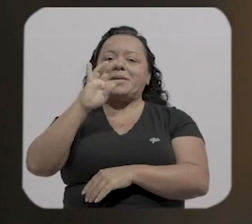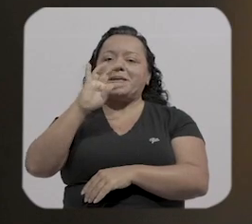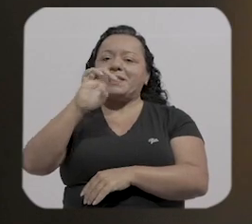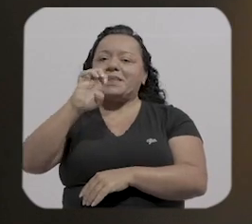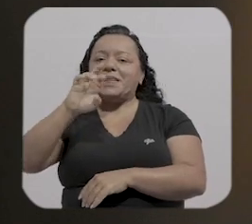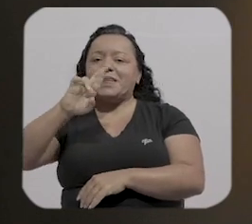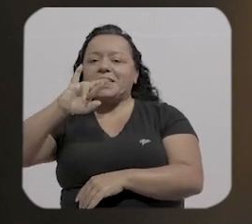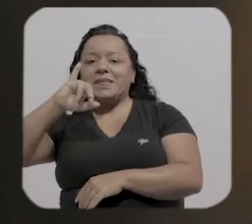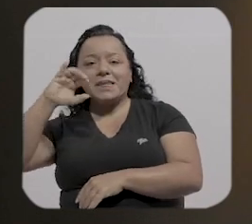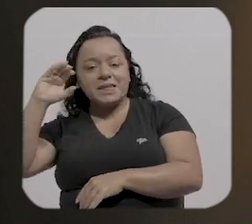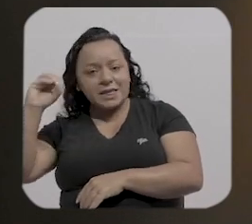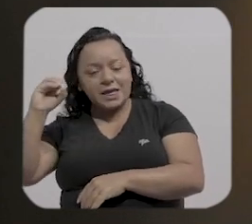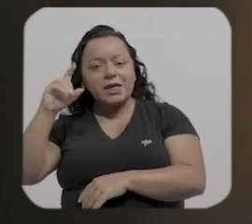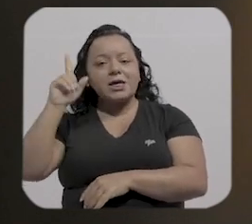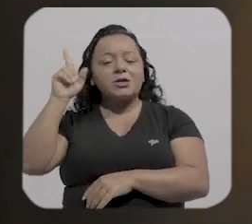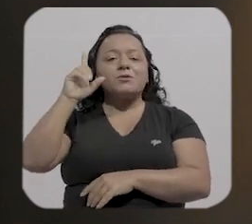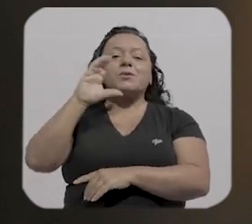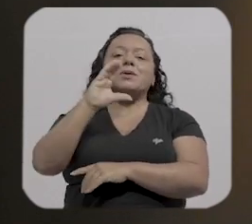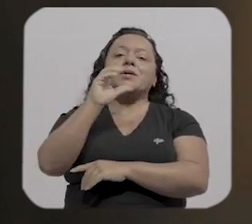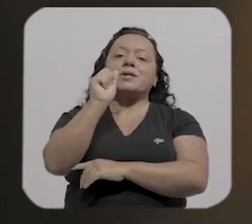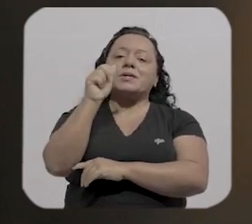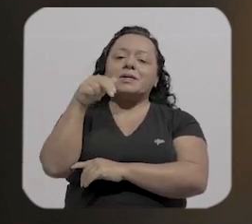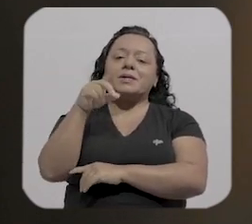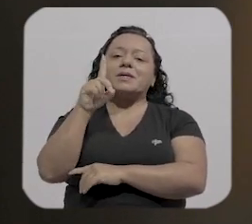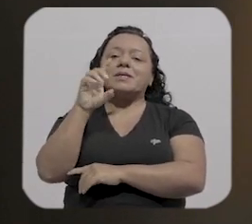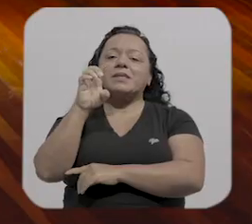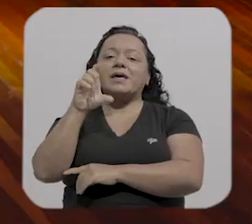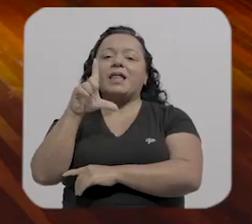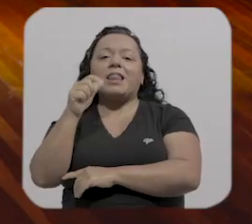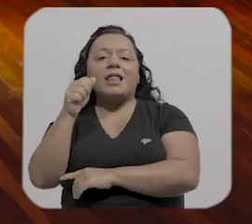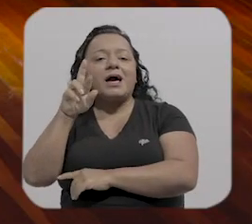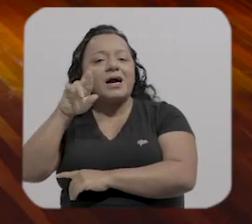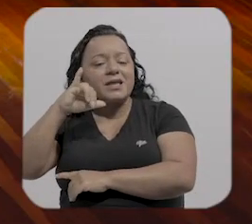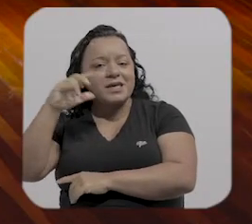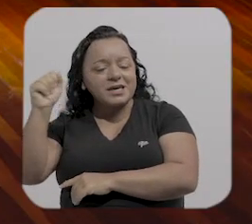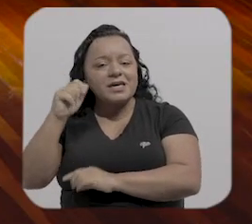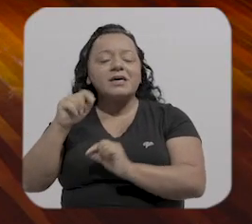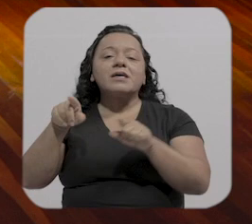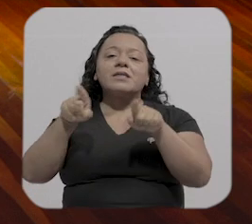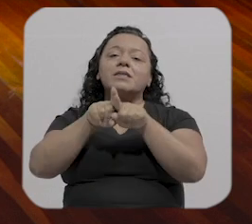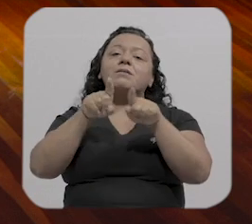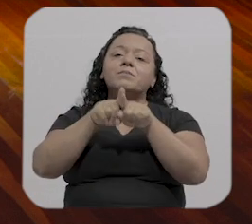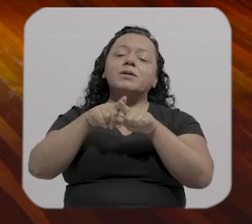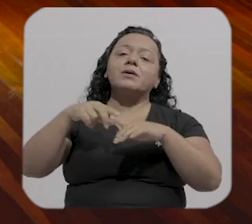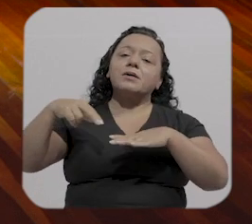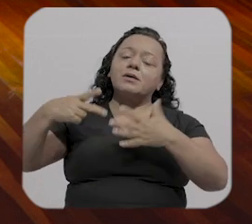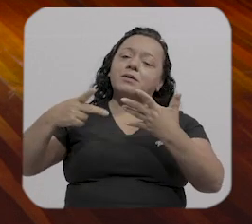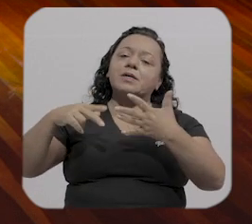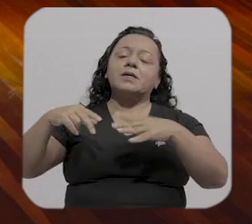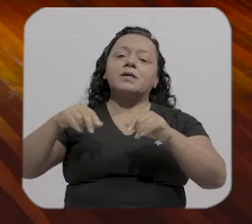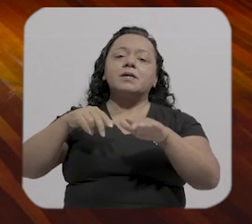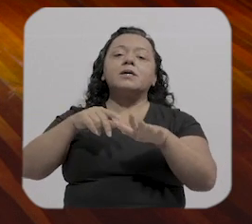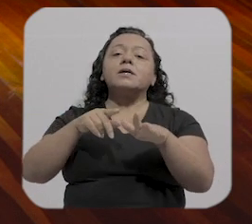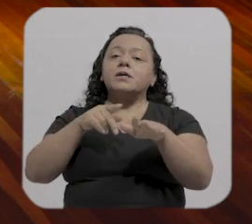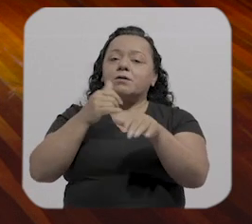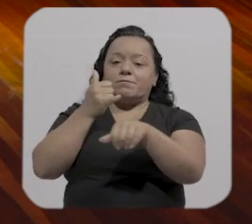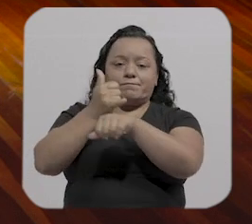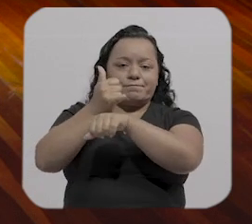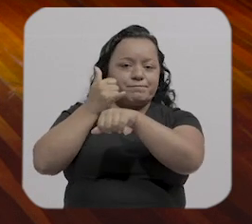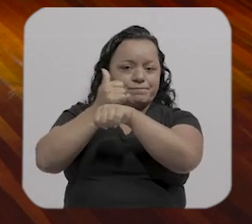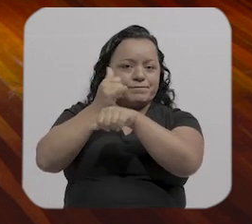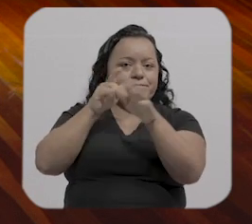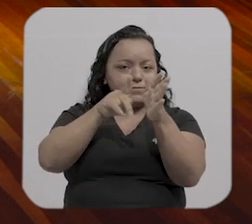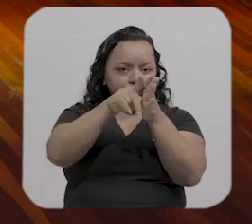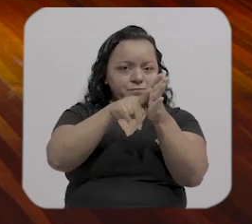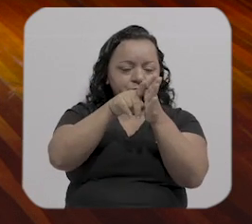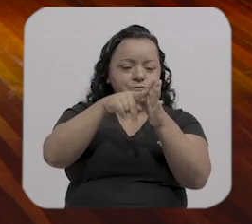Né? E também andando pela linha férrea, né? Outra